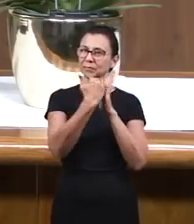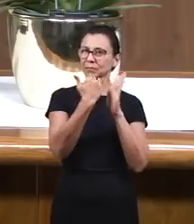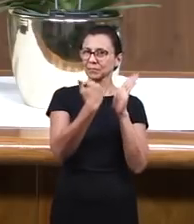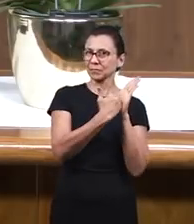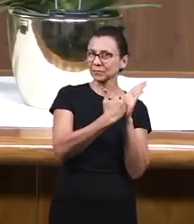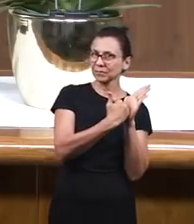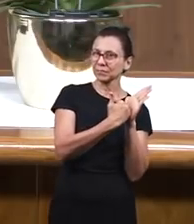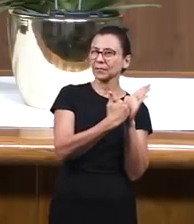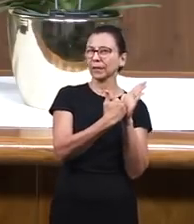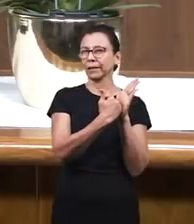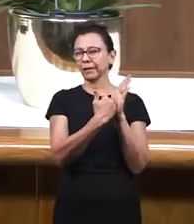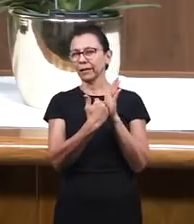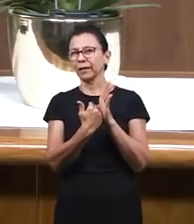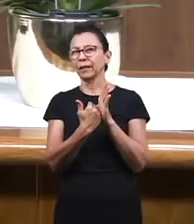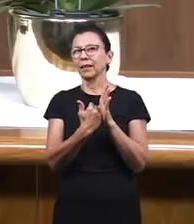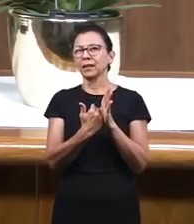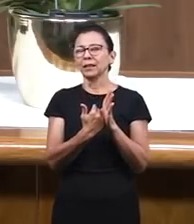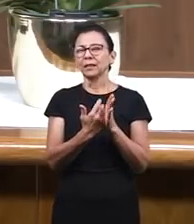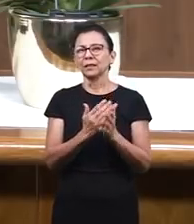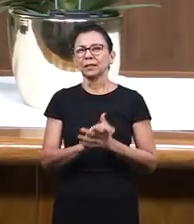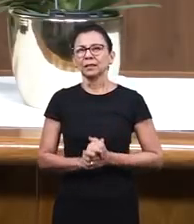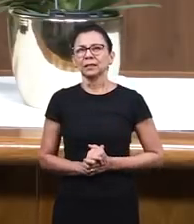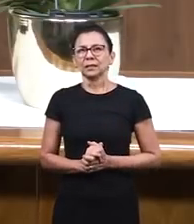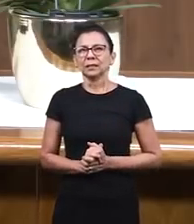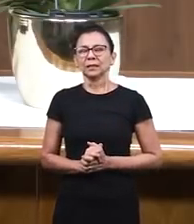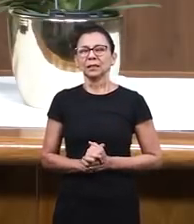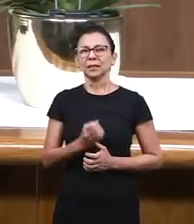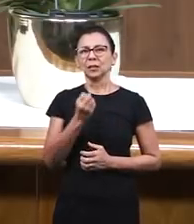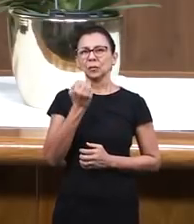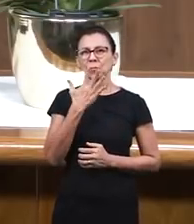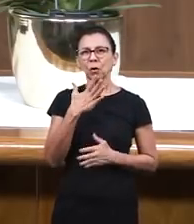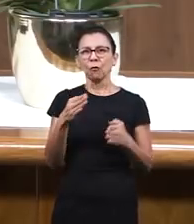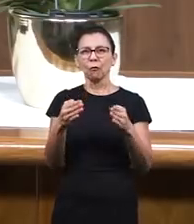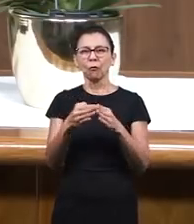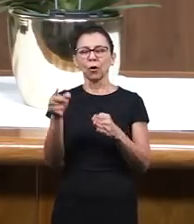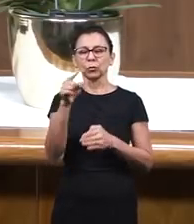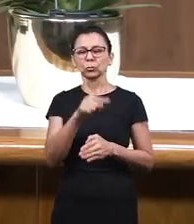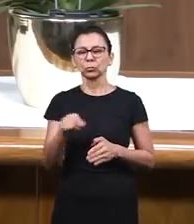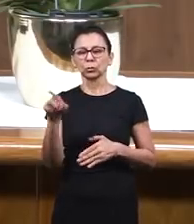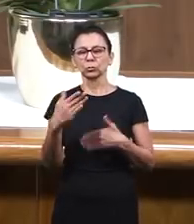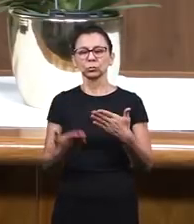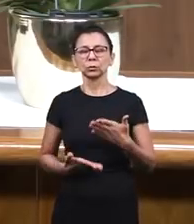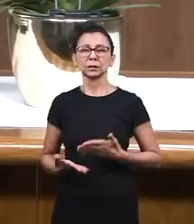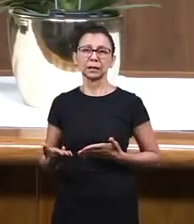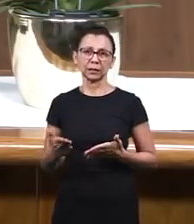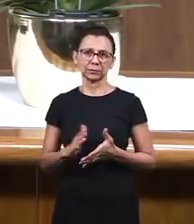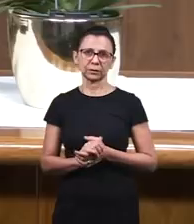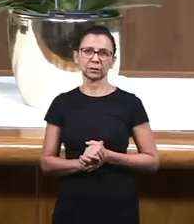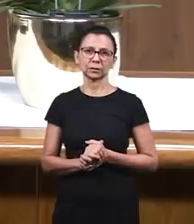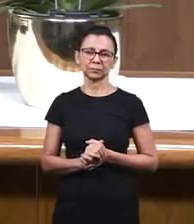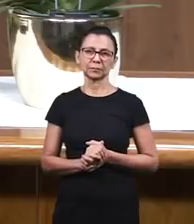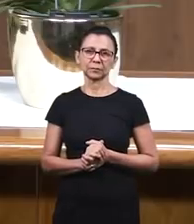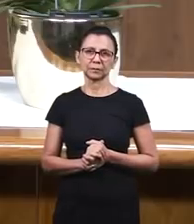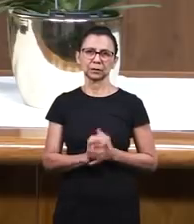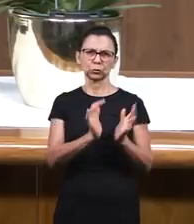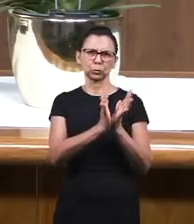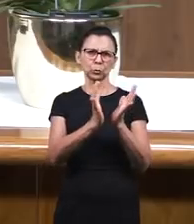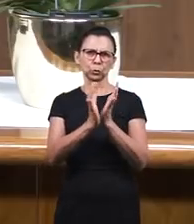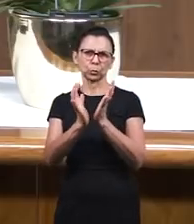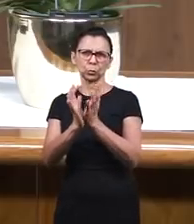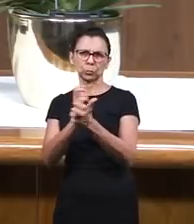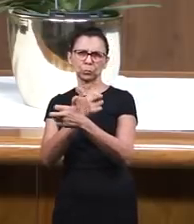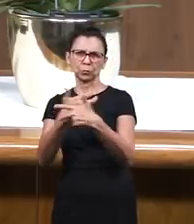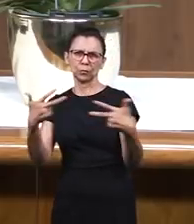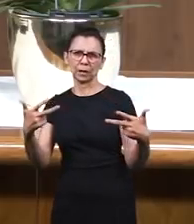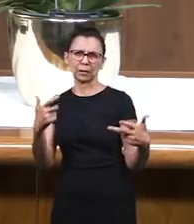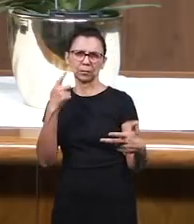que abraça, que alcança todos os membros da igreja. Começamos com a participação de diáconos, agora vamos ter participação dos jovens. Vamos primeiro